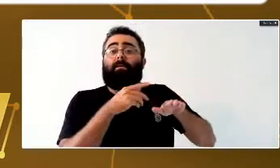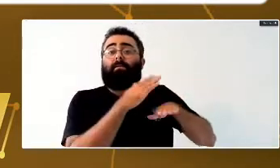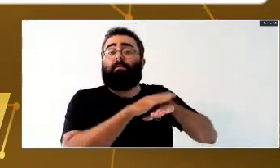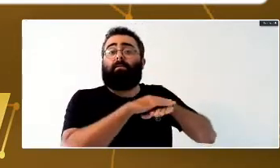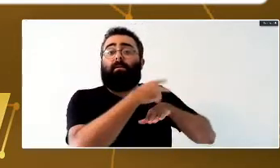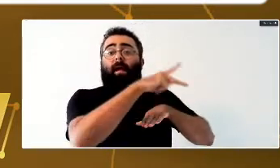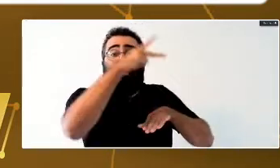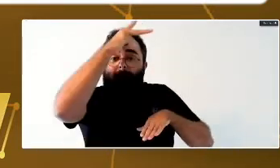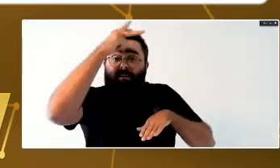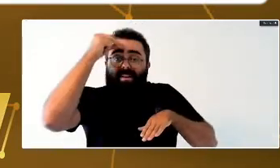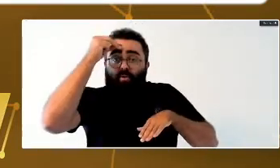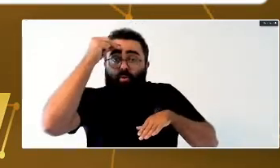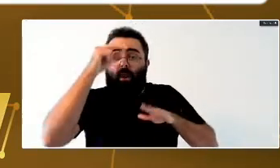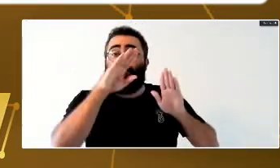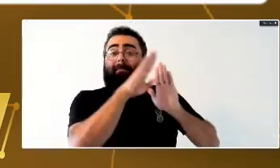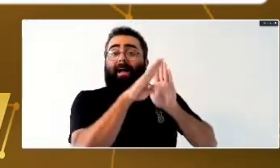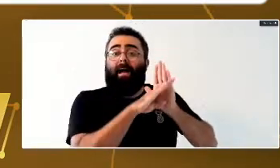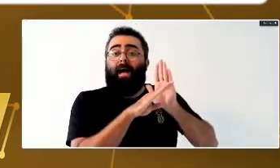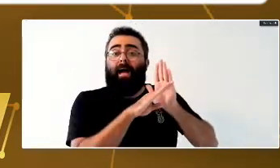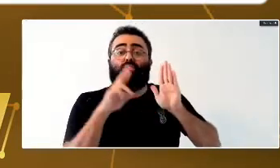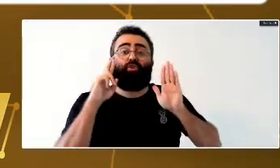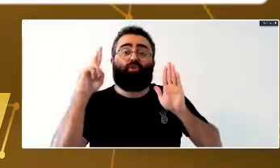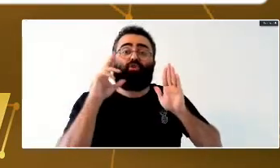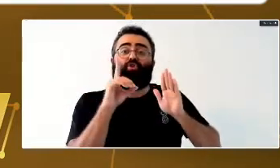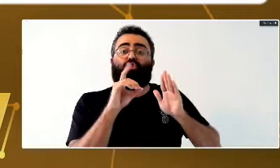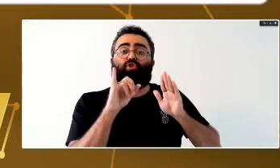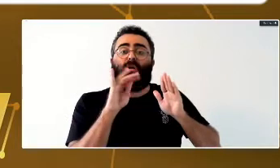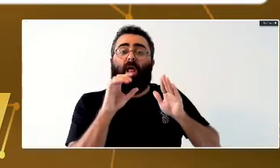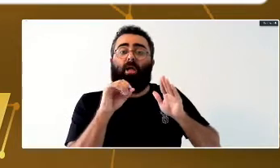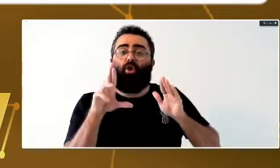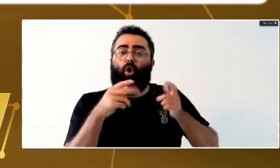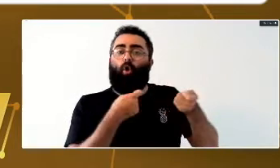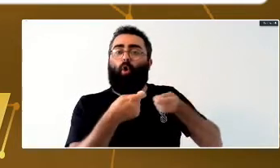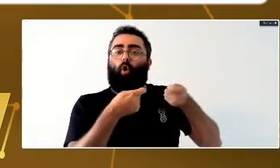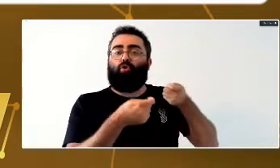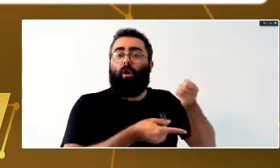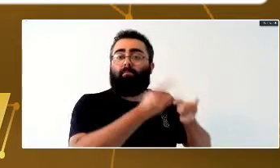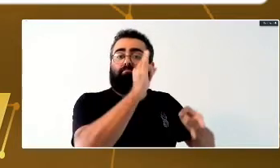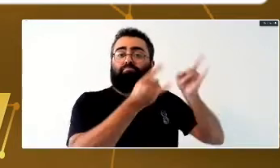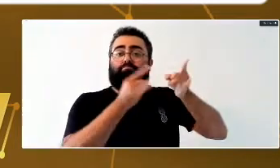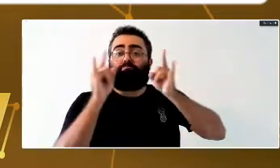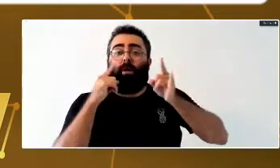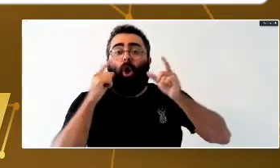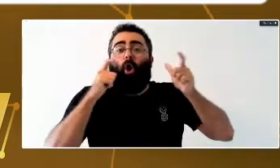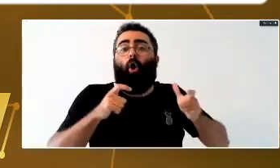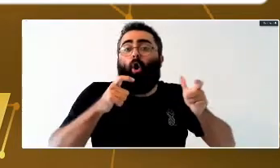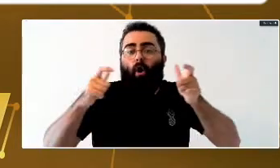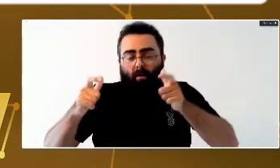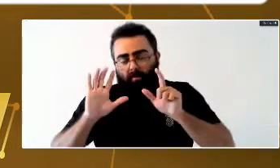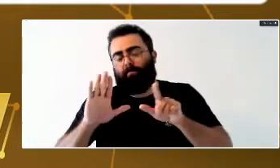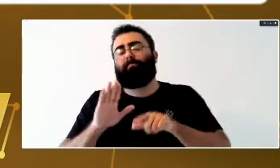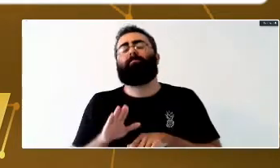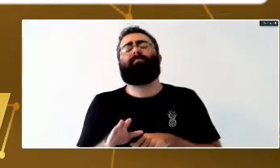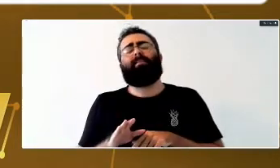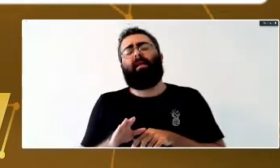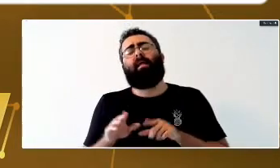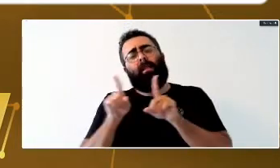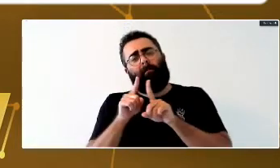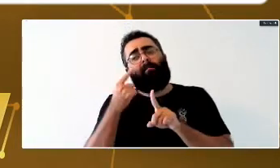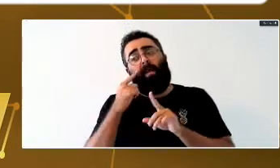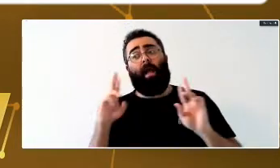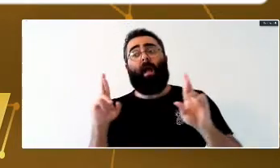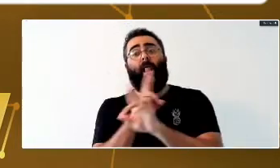gente pode estar inserindo tudo isso dentro de um ambiente único e vendo esse relacionamento de